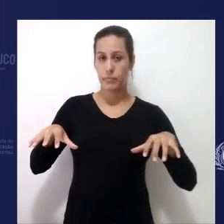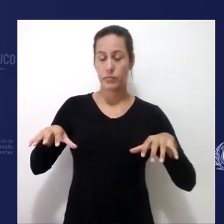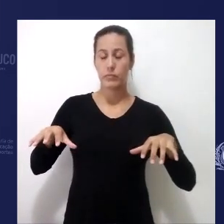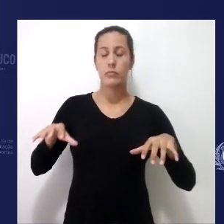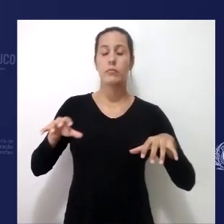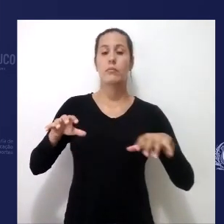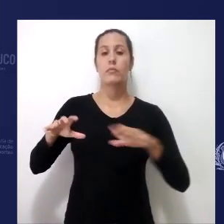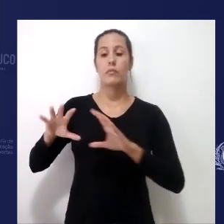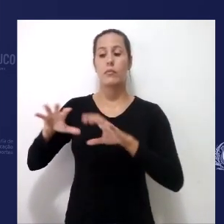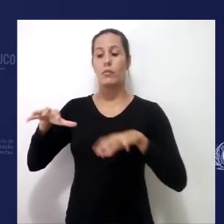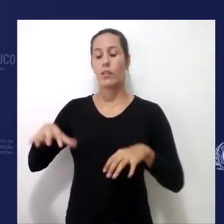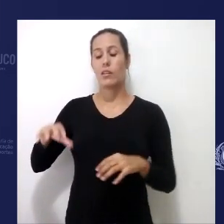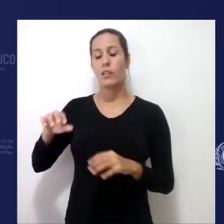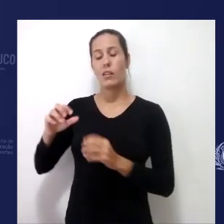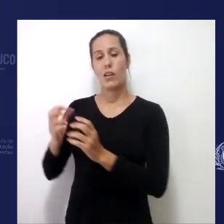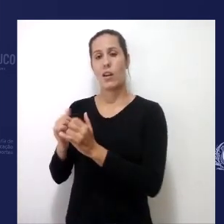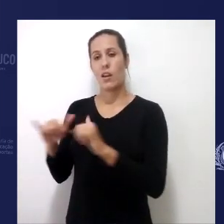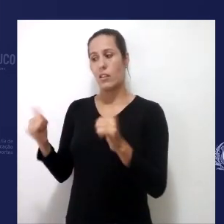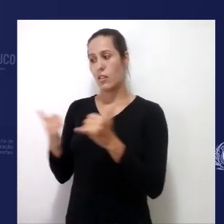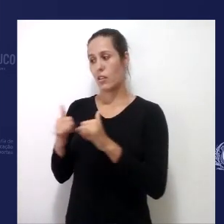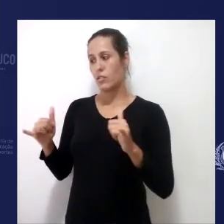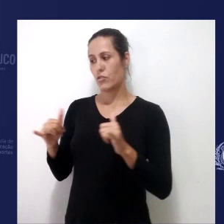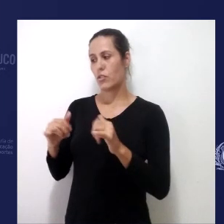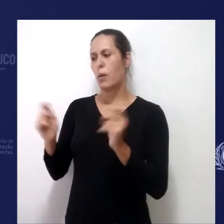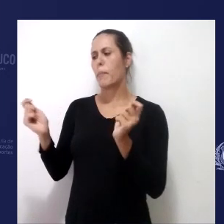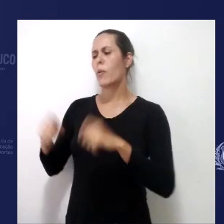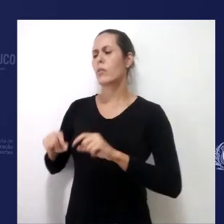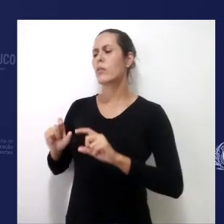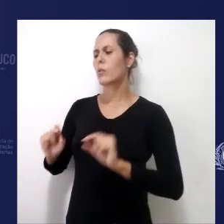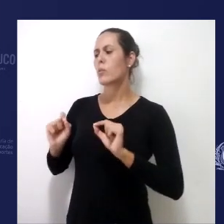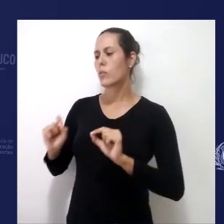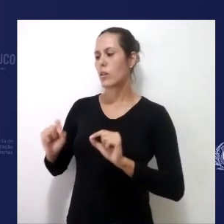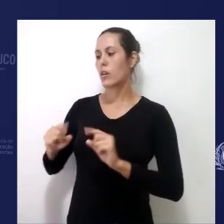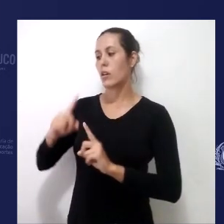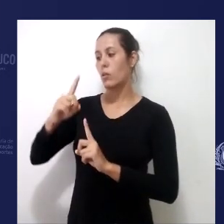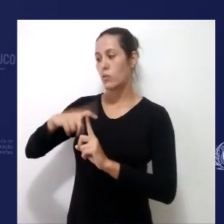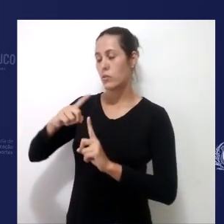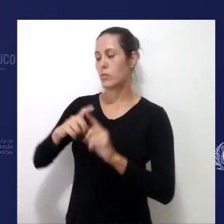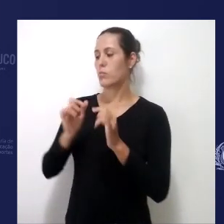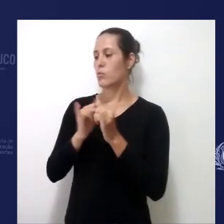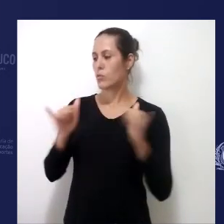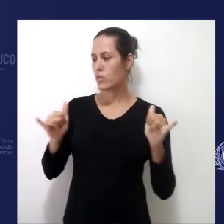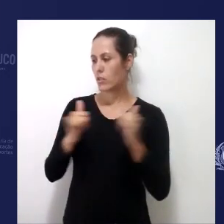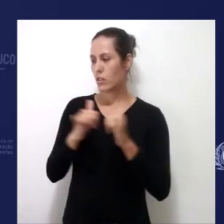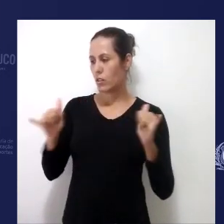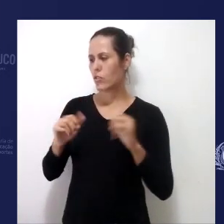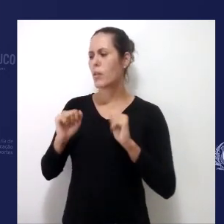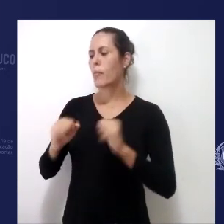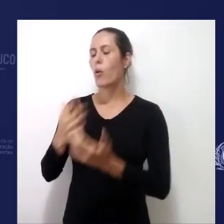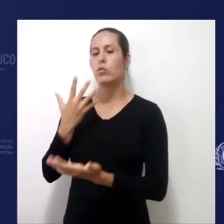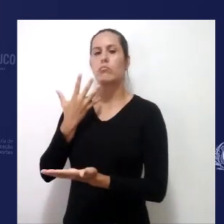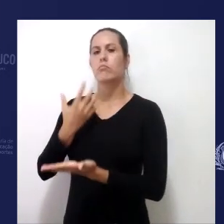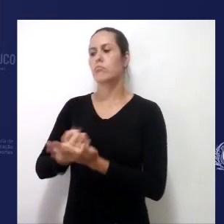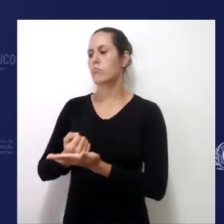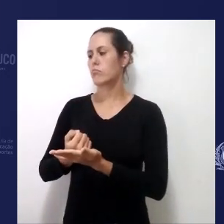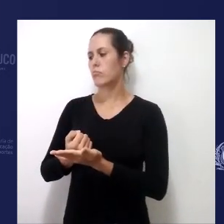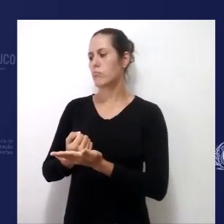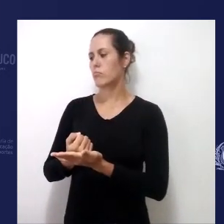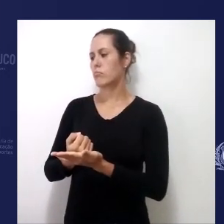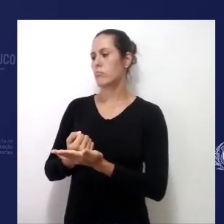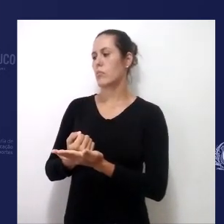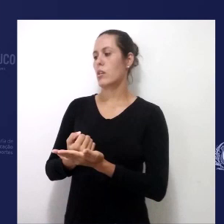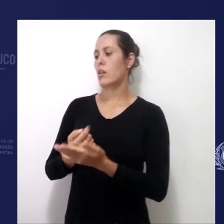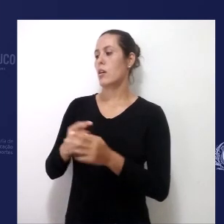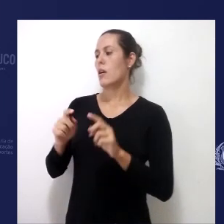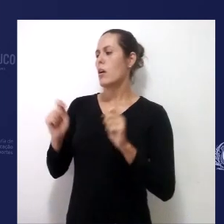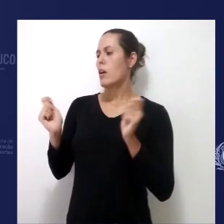energia potencial, ela é uma forma de energia que pode ser armazenada e que depende diretamente da posição